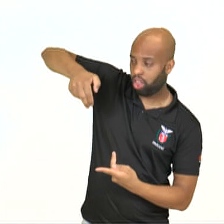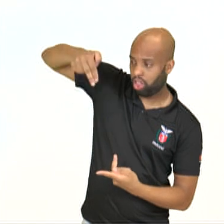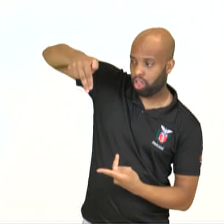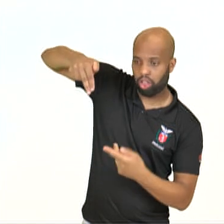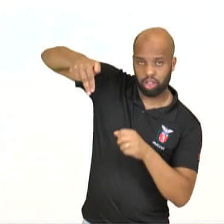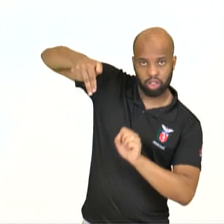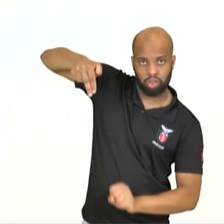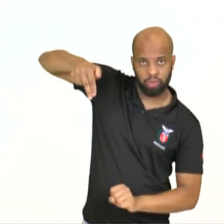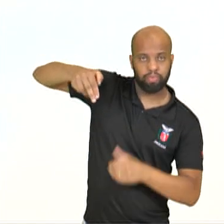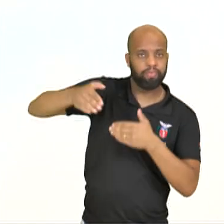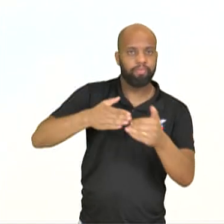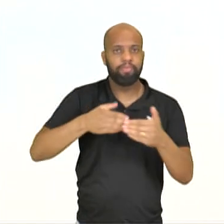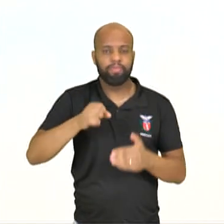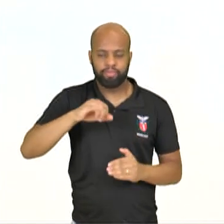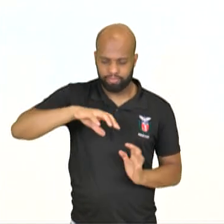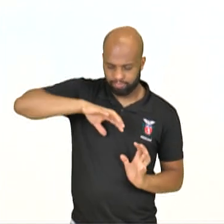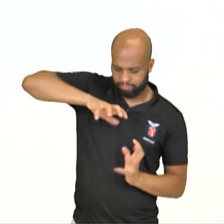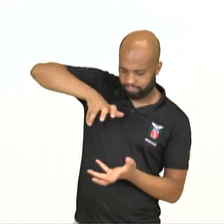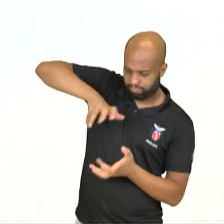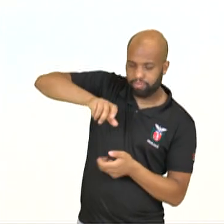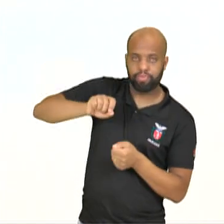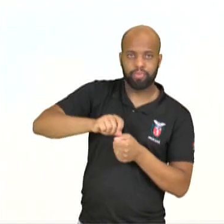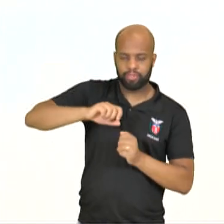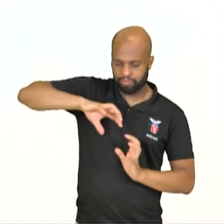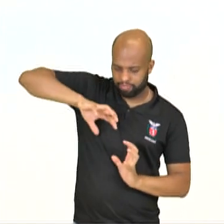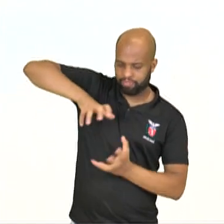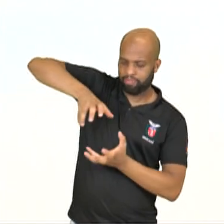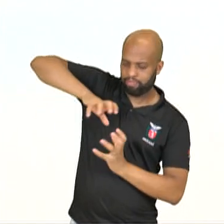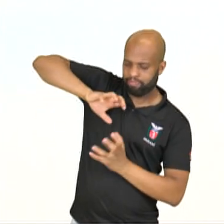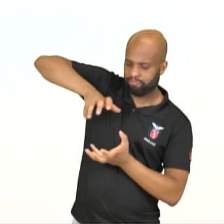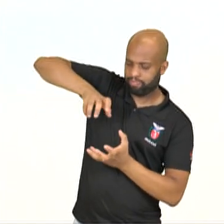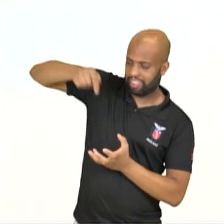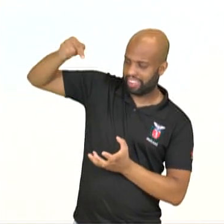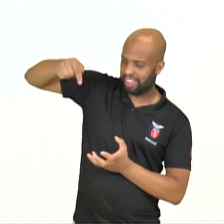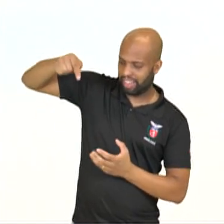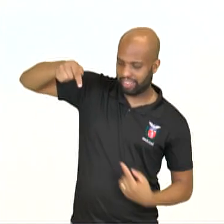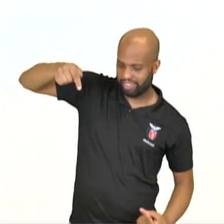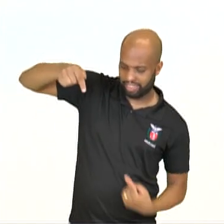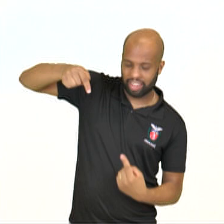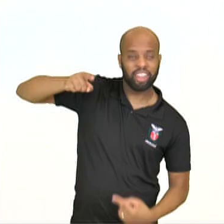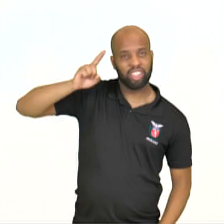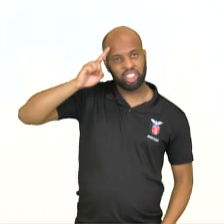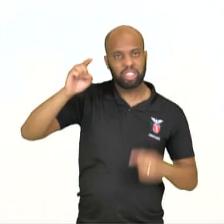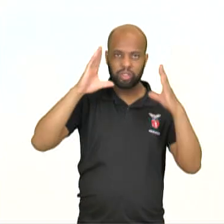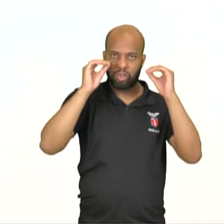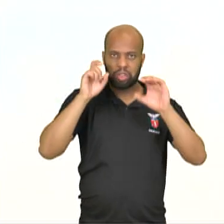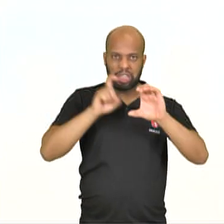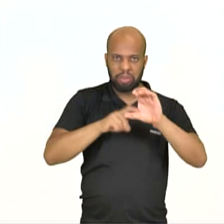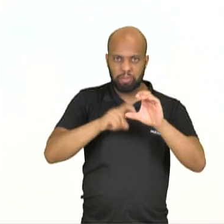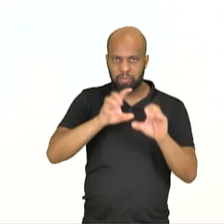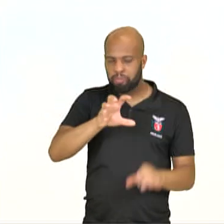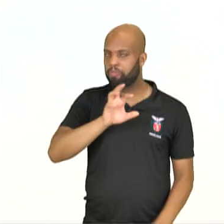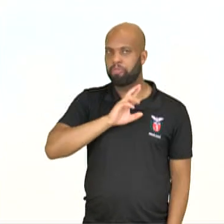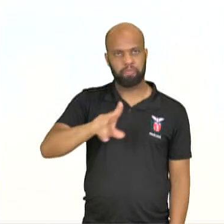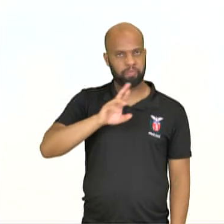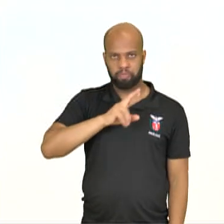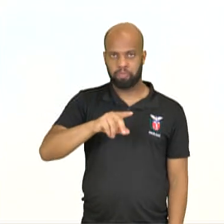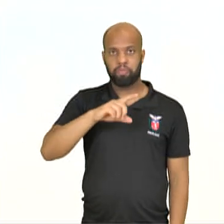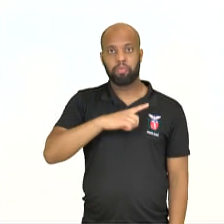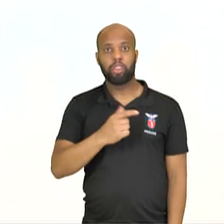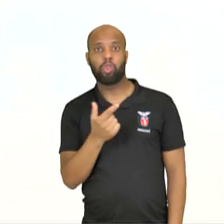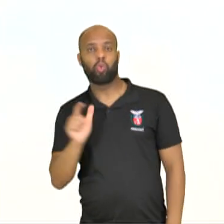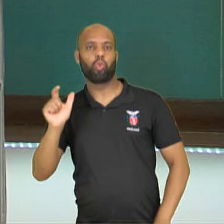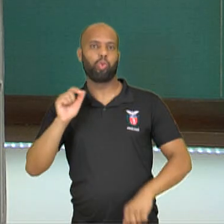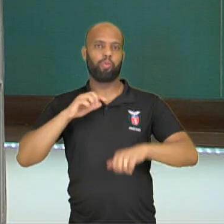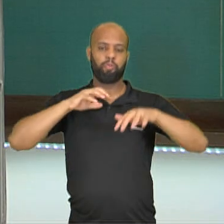que, independente da Terra realizar o movimento de rotação, nós não vamos ter transição de dias e noites nas áreas polares.